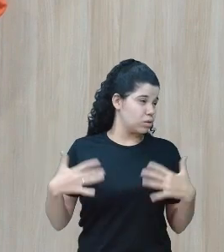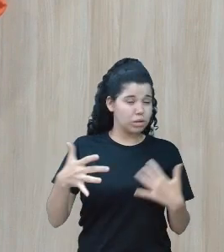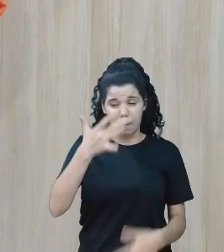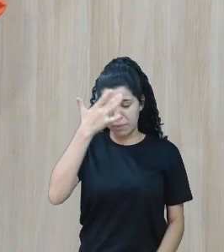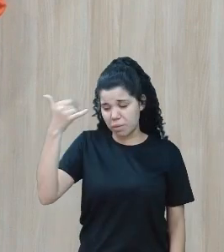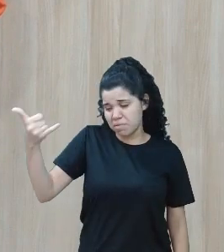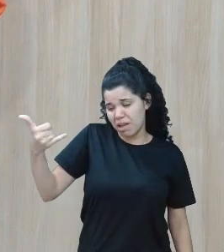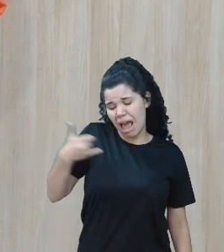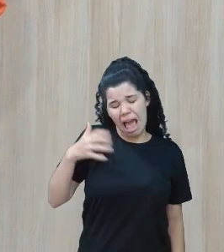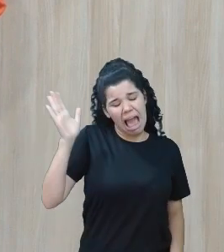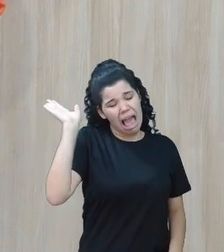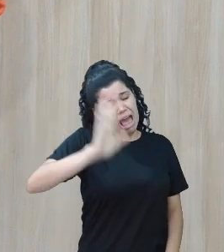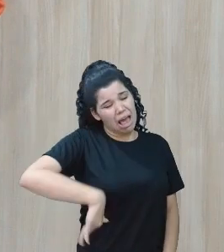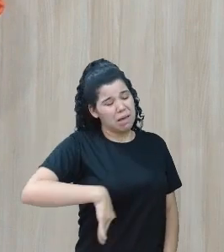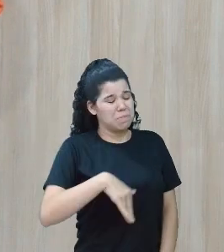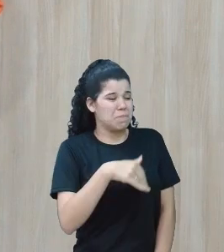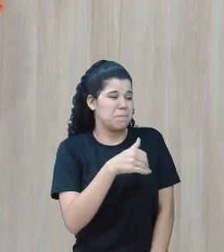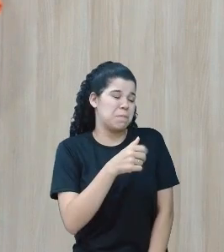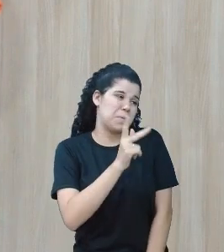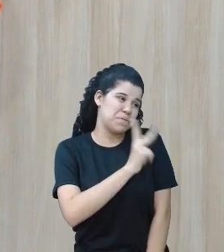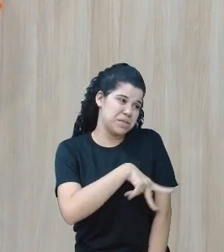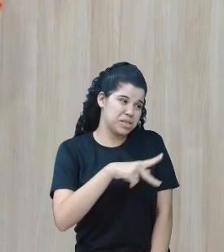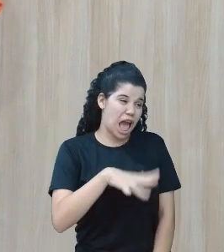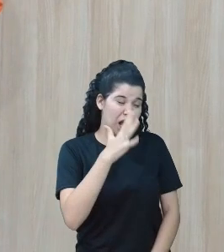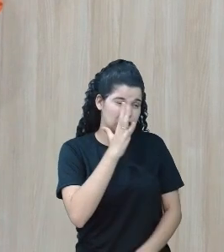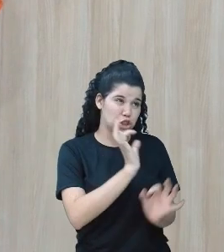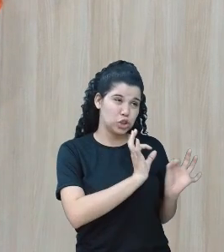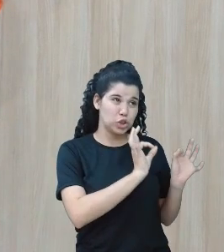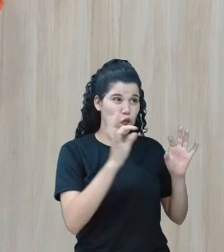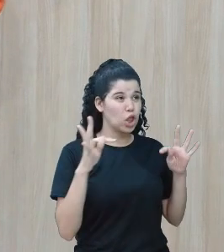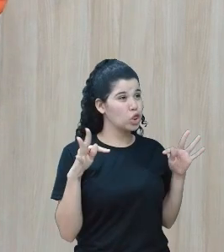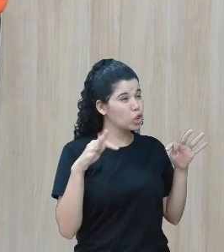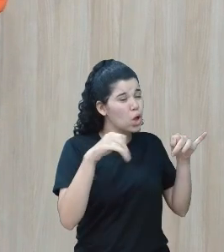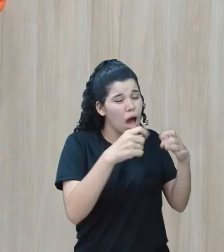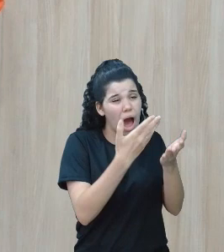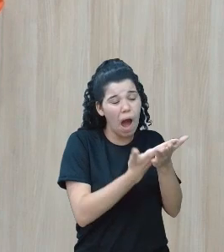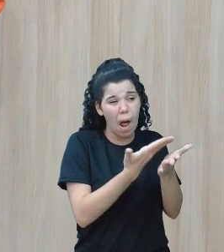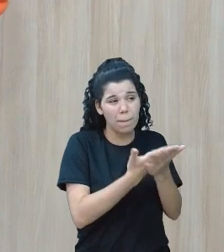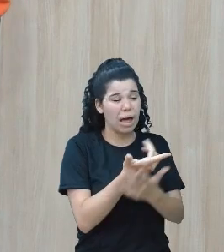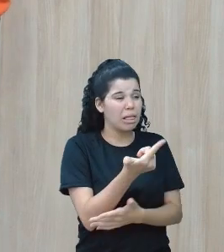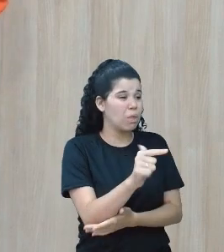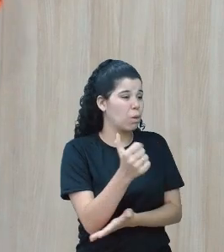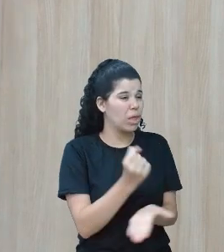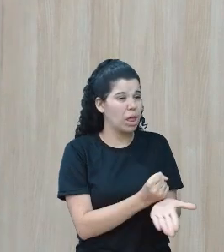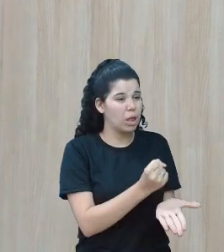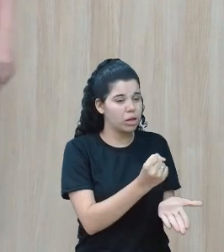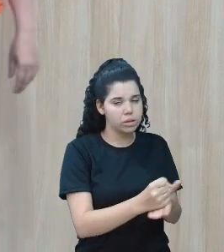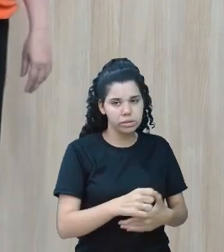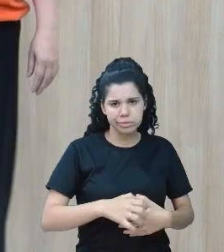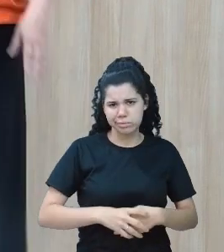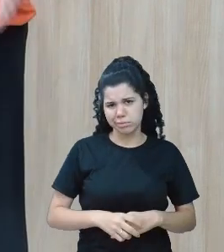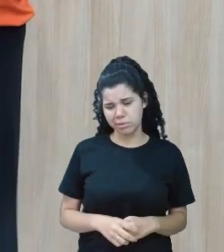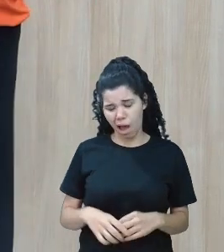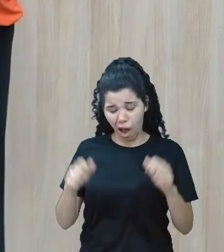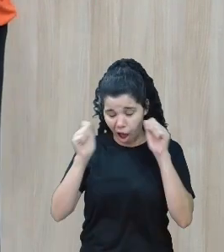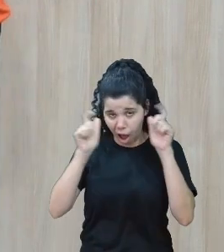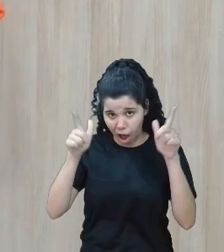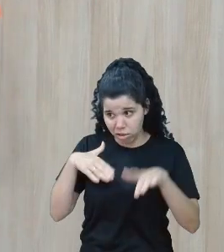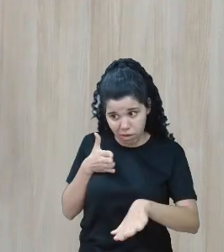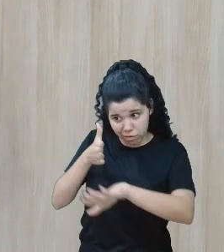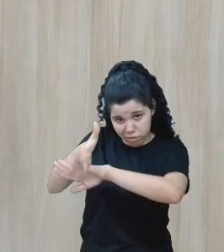assim, poxa, professora, assisti todas as aulas do Undertec, mas eu não tinha documento. Ô menino, oxe, acorda,